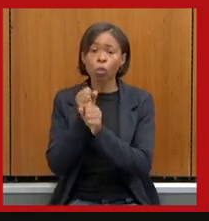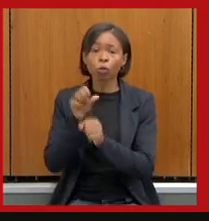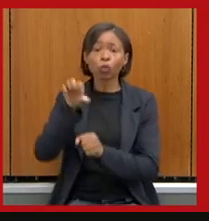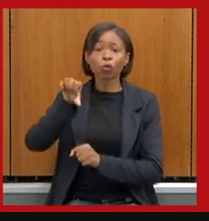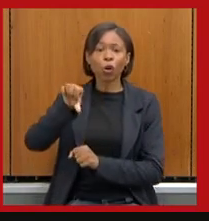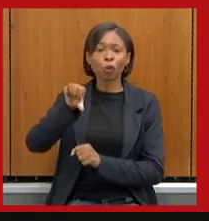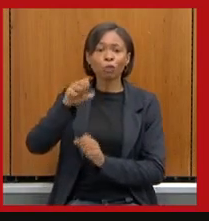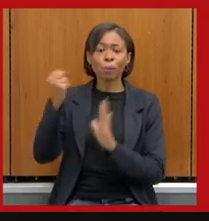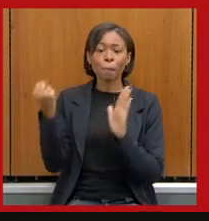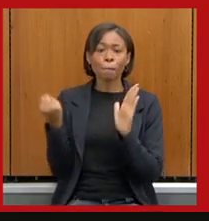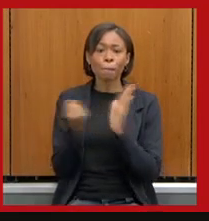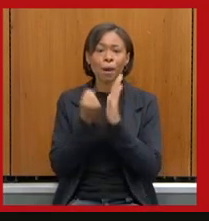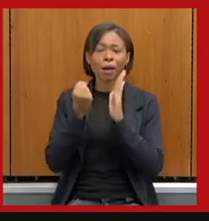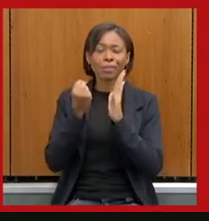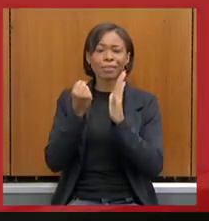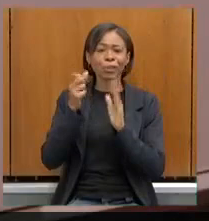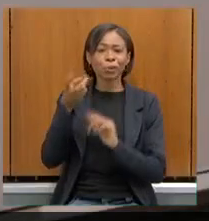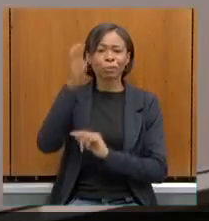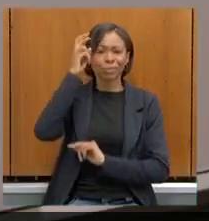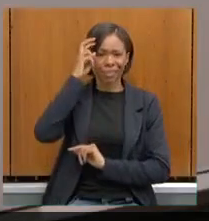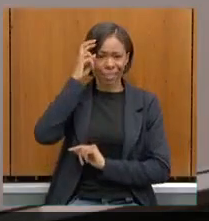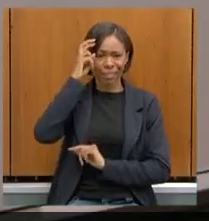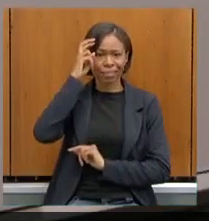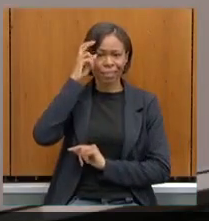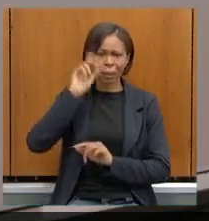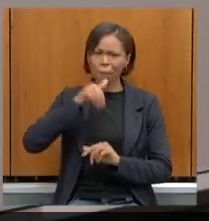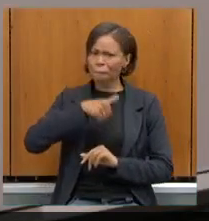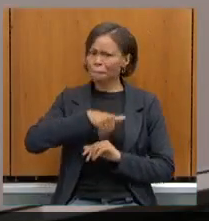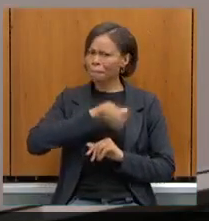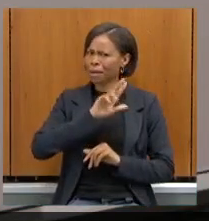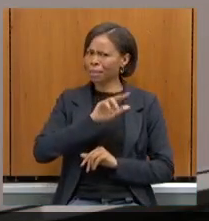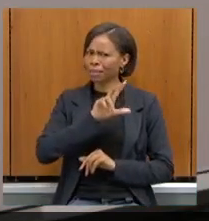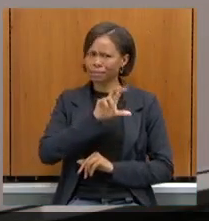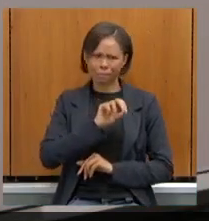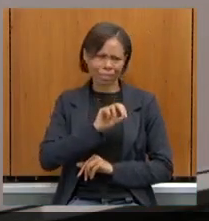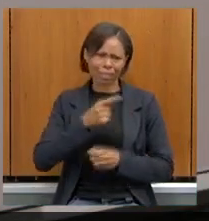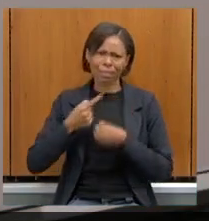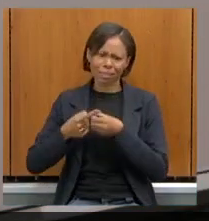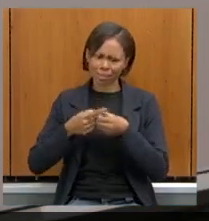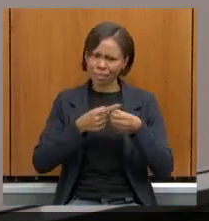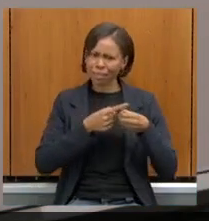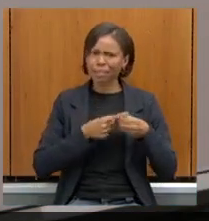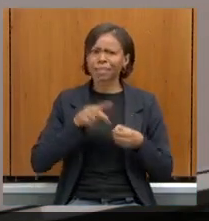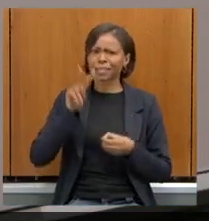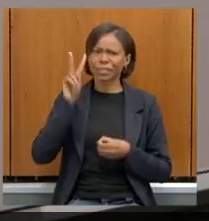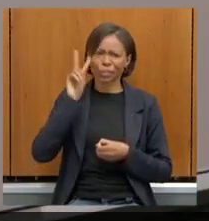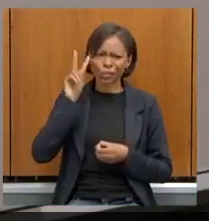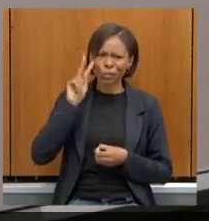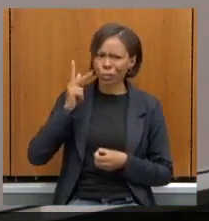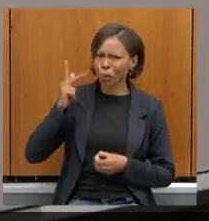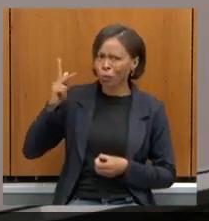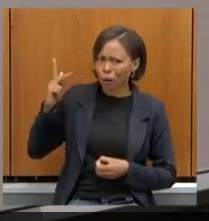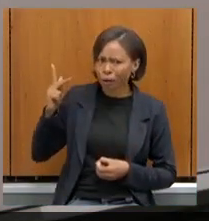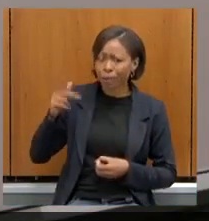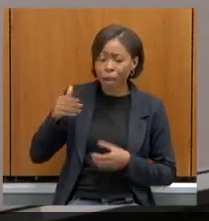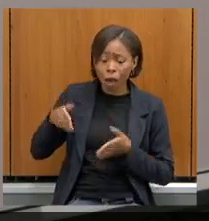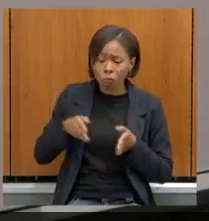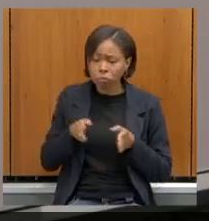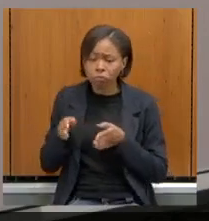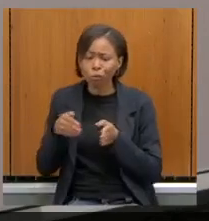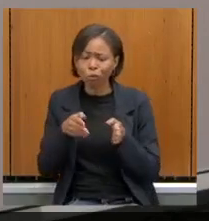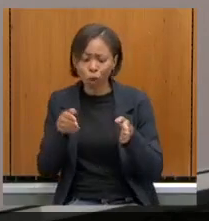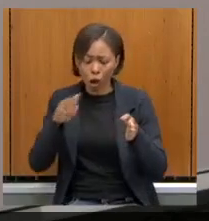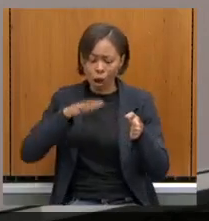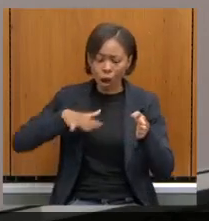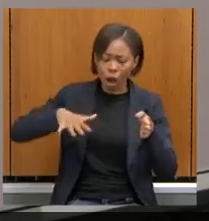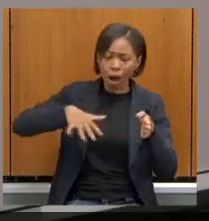e mais de 50 cidades históricas protegidas pelo Instituto, ou seja, é uma rota pronta, a 040